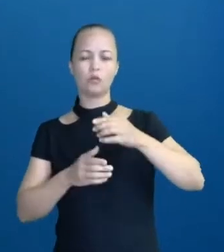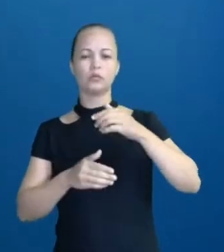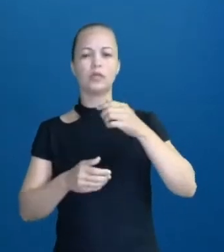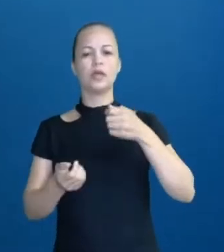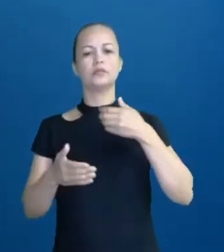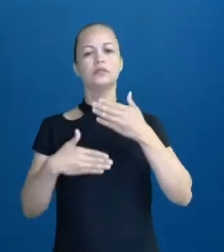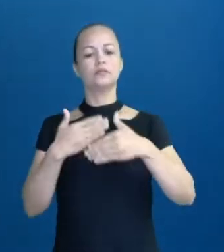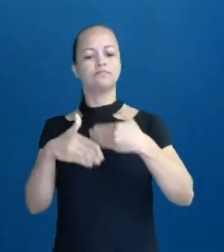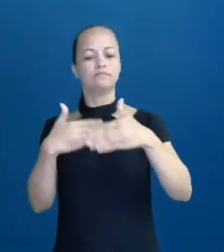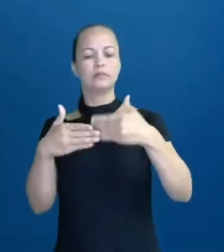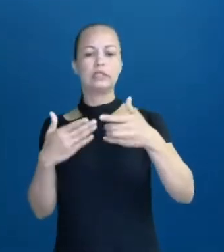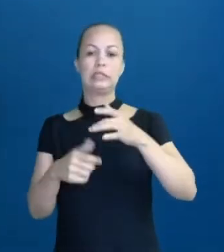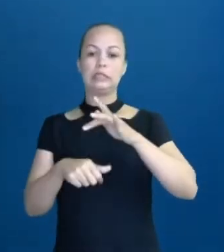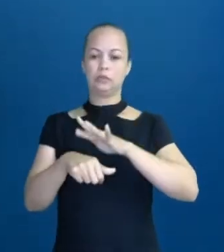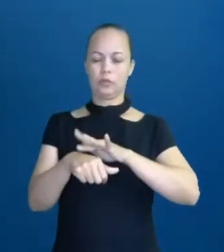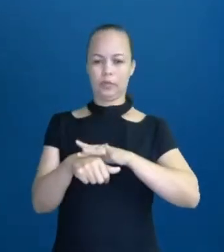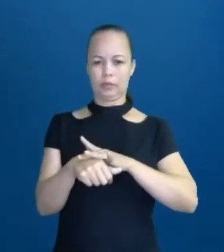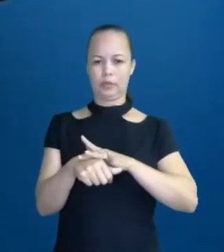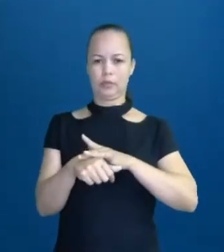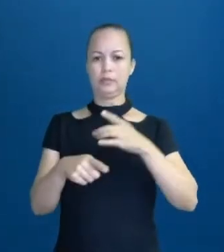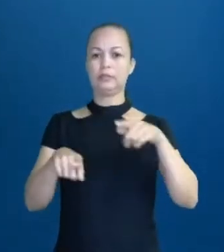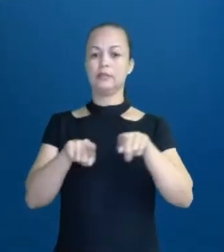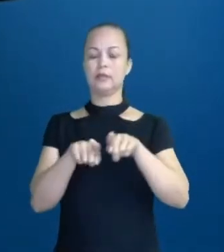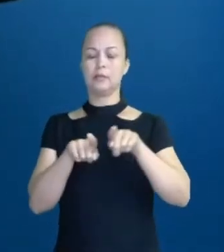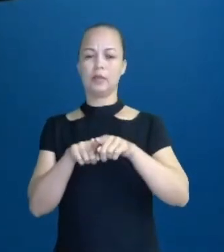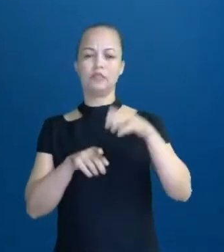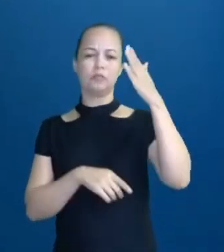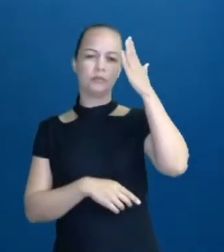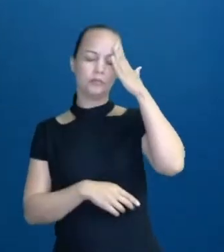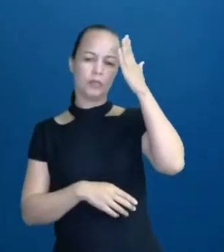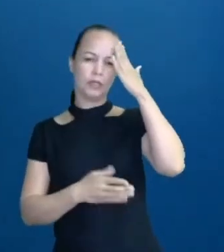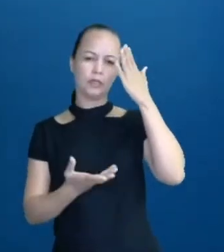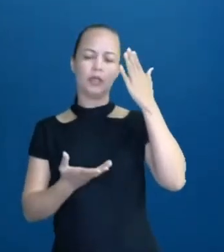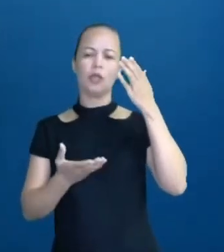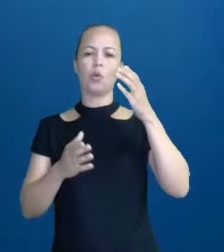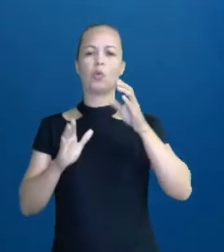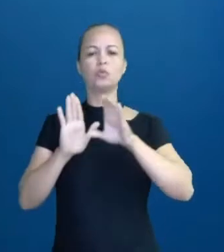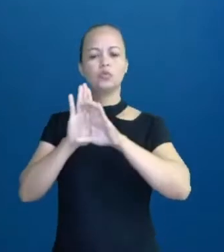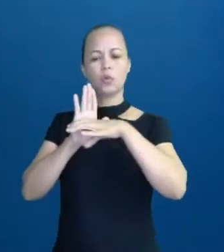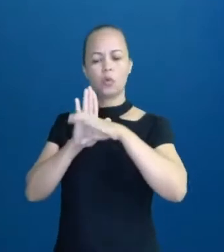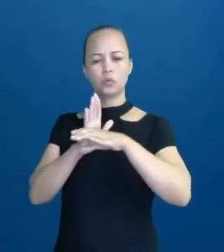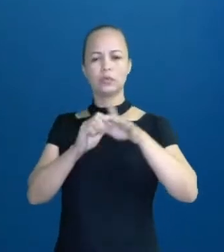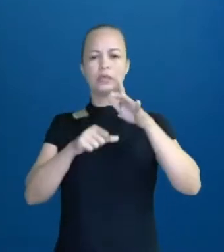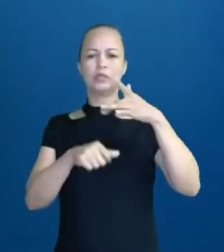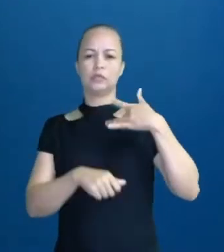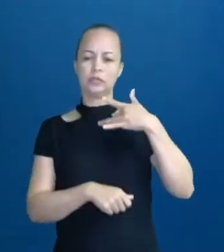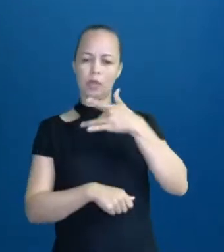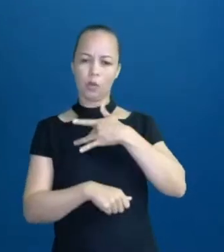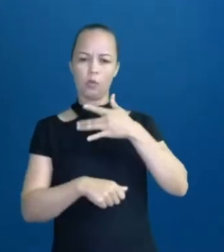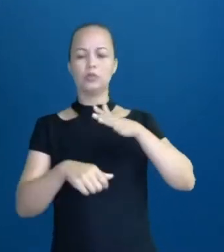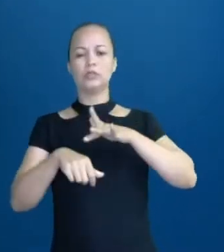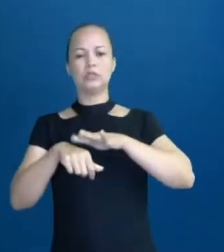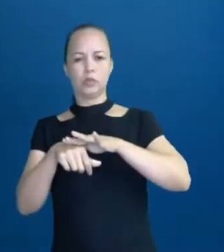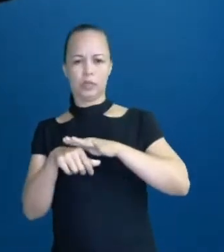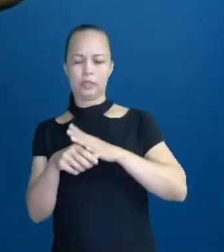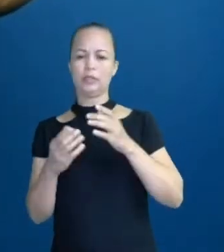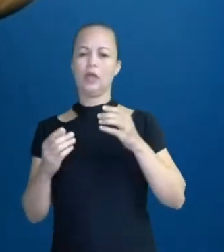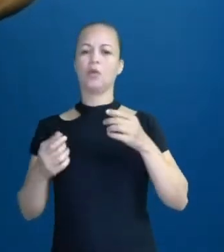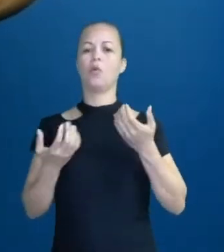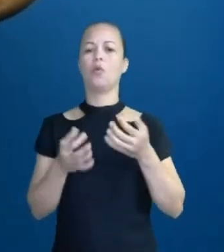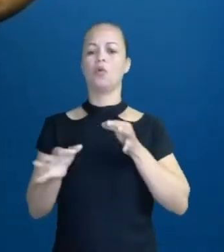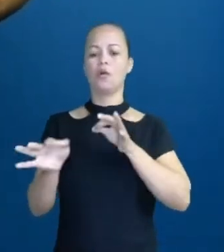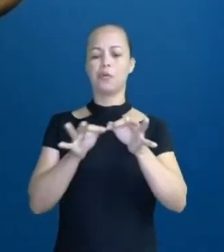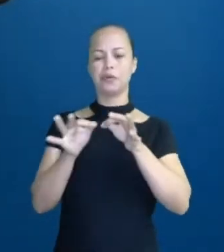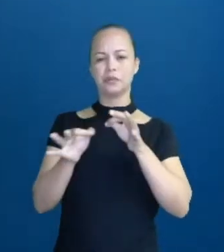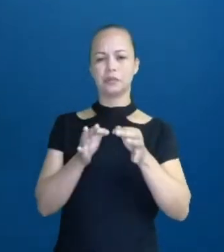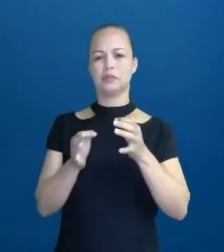iremos entender os conceitos de saúde e de doença de acordo com os órgãos de saúde internacionais, como a gente vai estudar